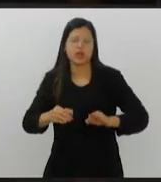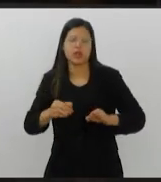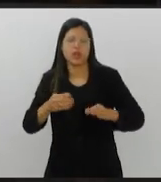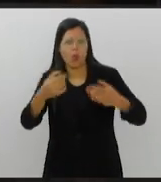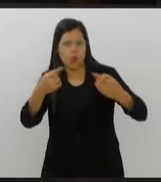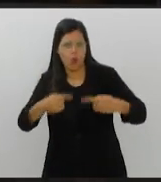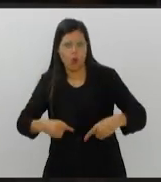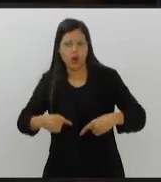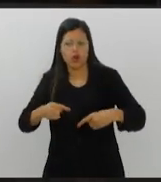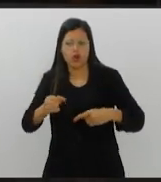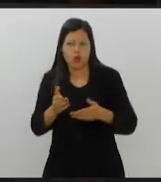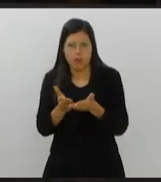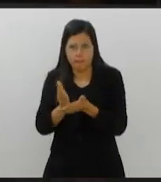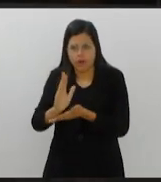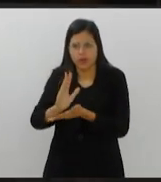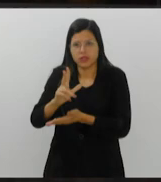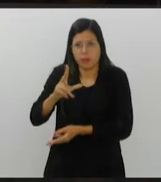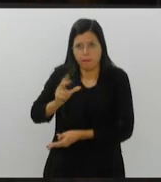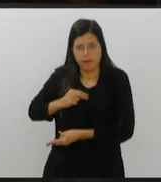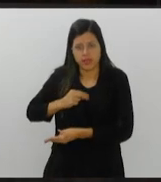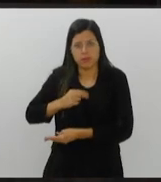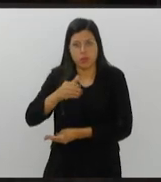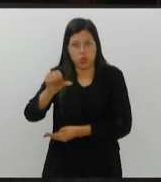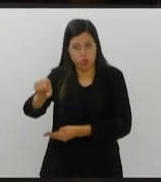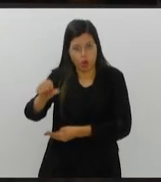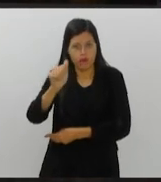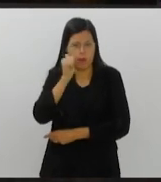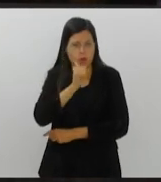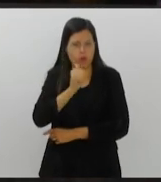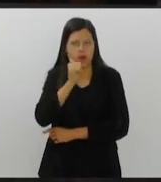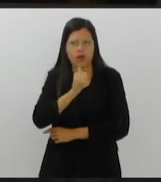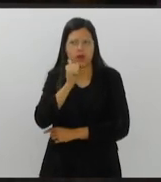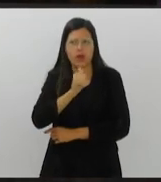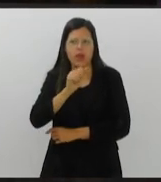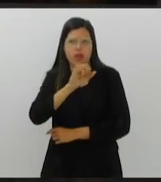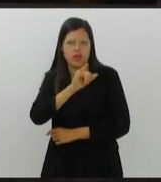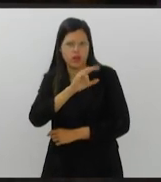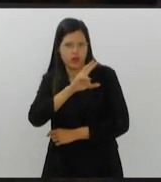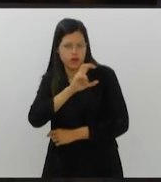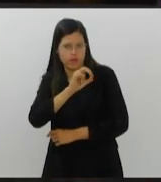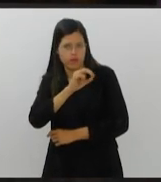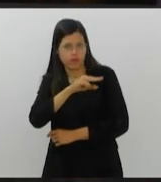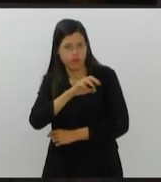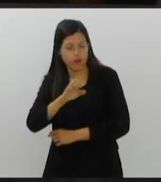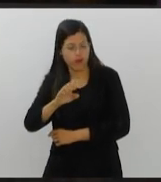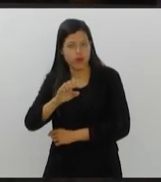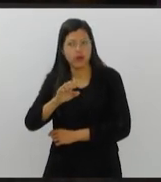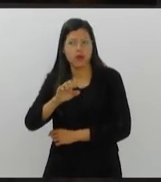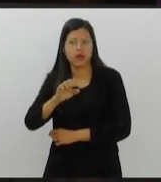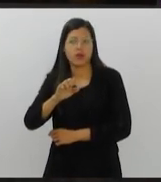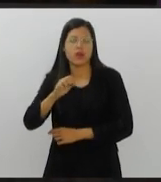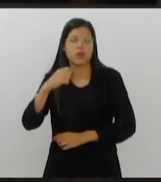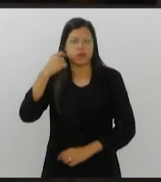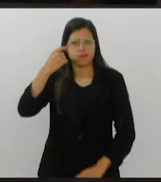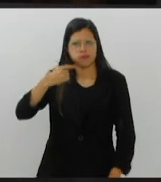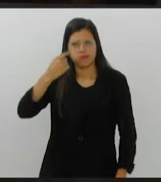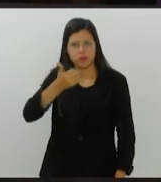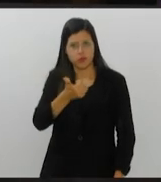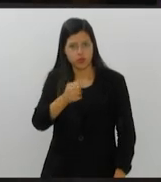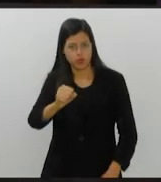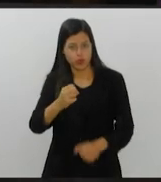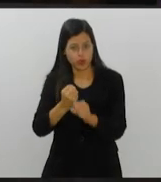merecimento, sendo 9 delas mulheres. Ivone Ferreira Caetano advogou por 18